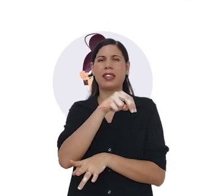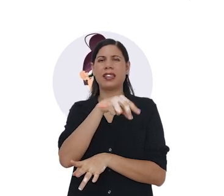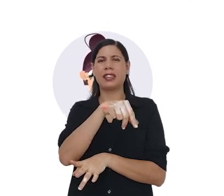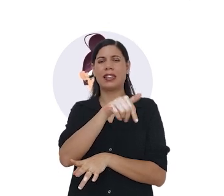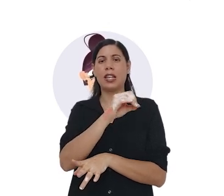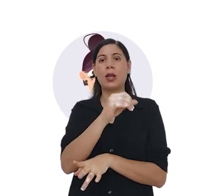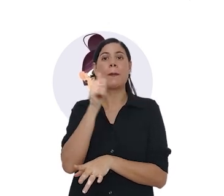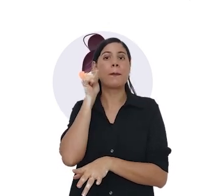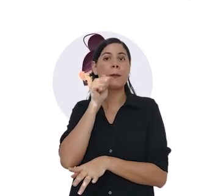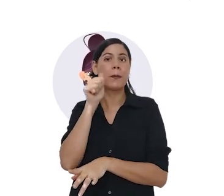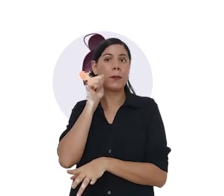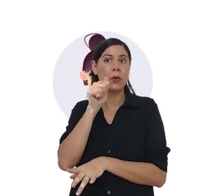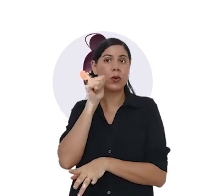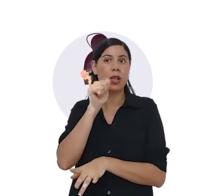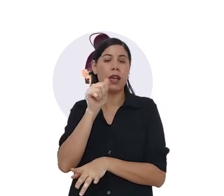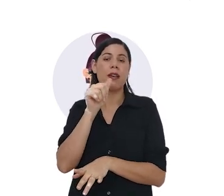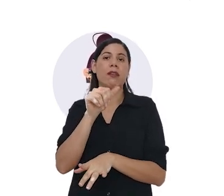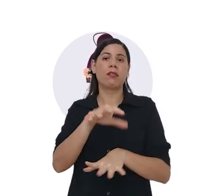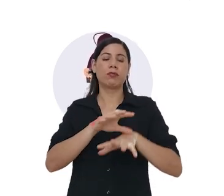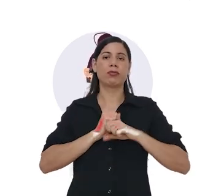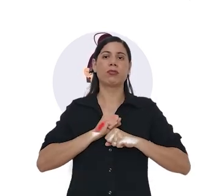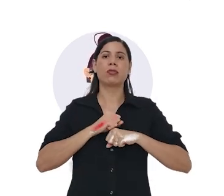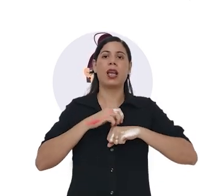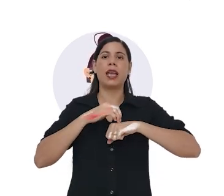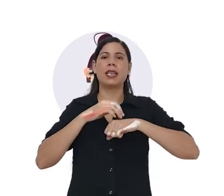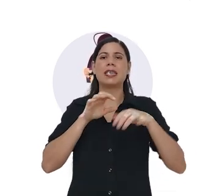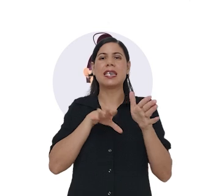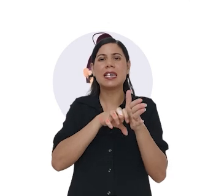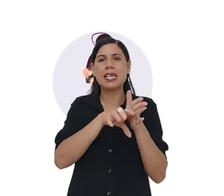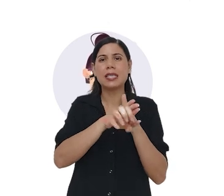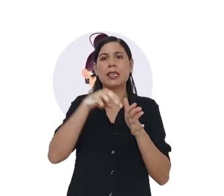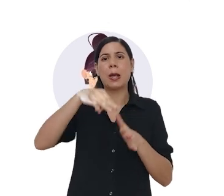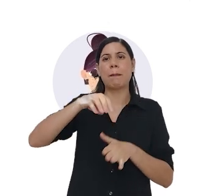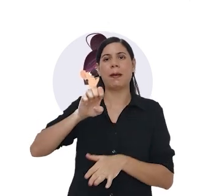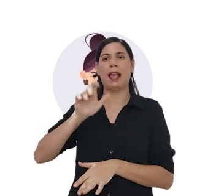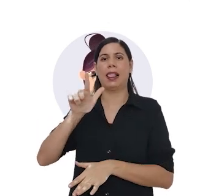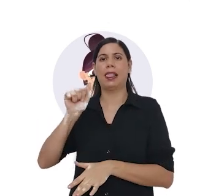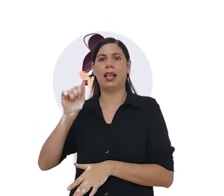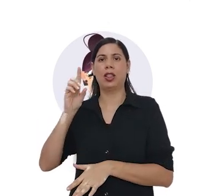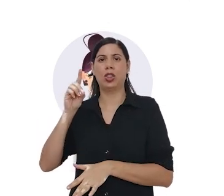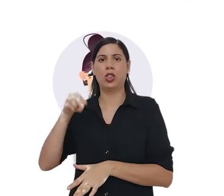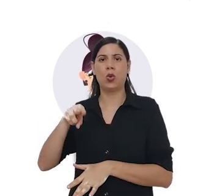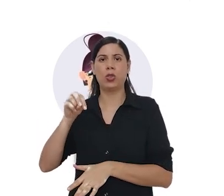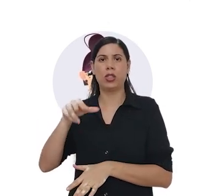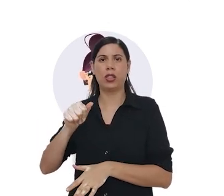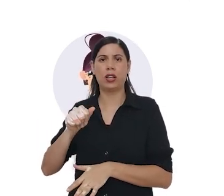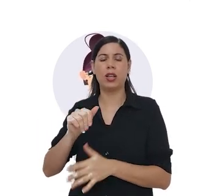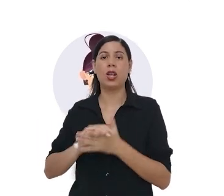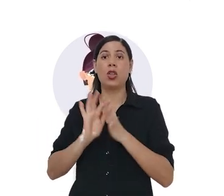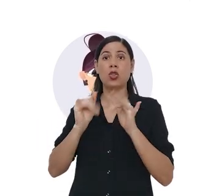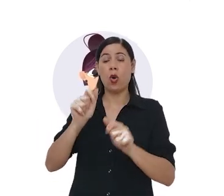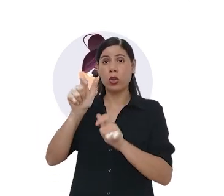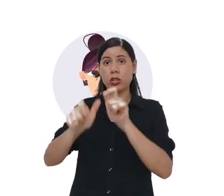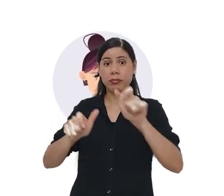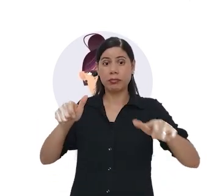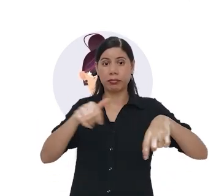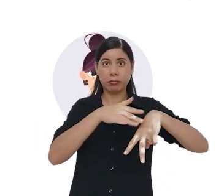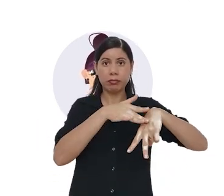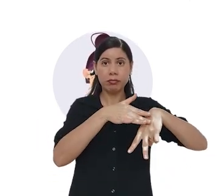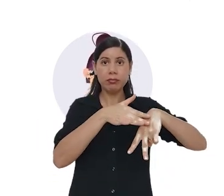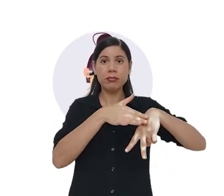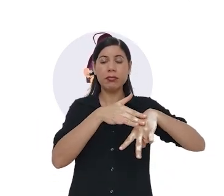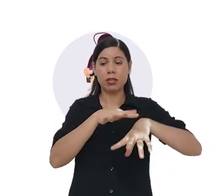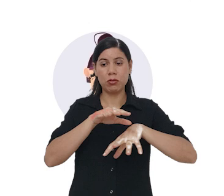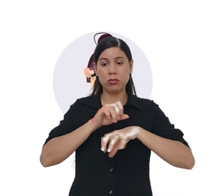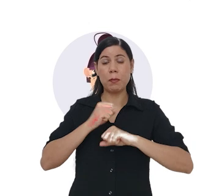desenvolveram câncer de pele do tipo melanoma antes dos 30 anos de idade. Todas as pacientes diagnosticadas com a lesão,